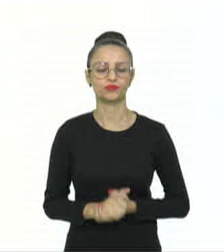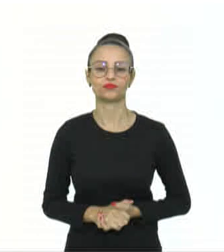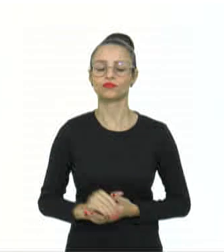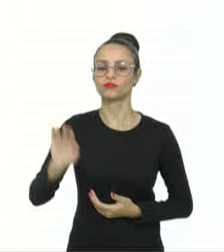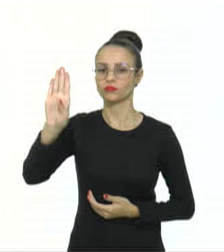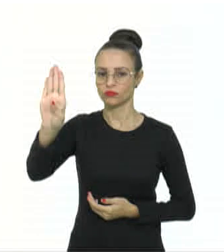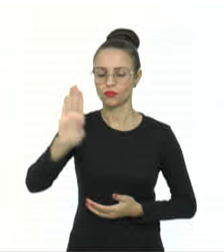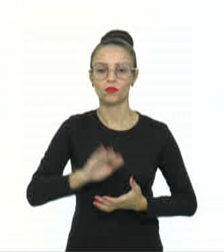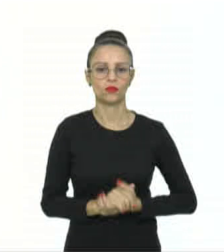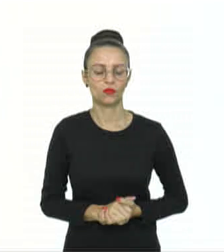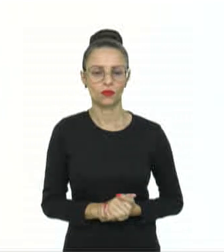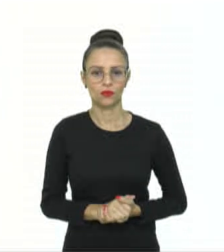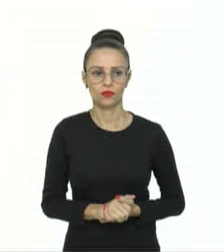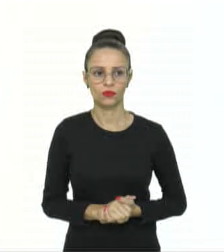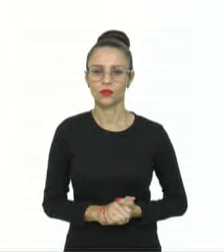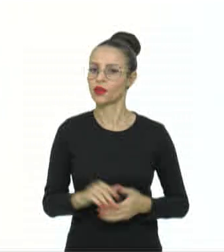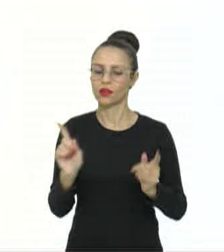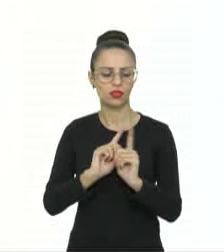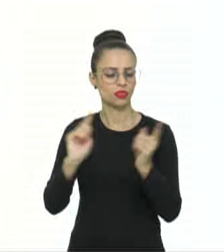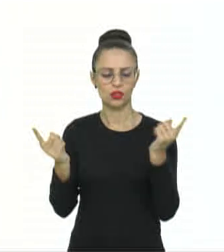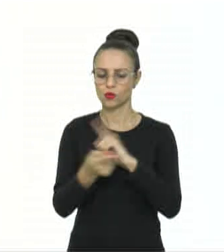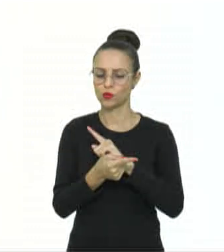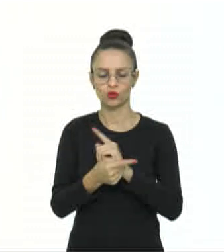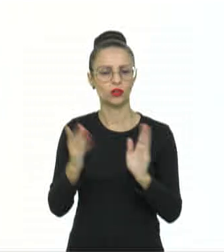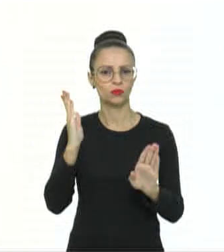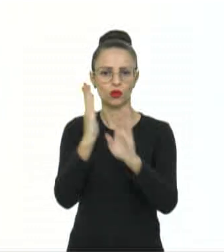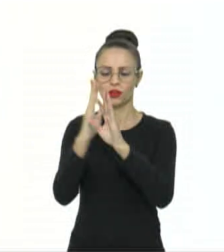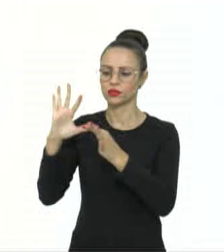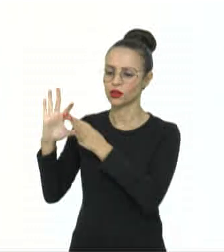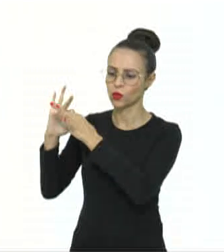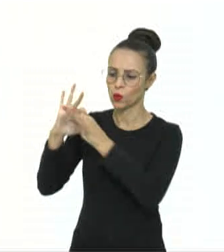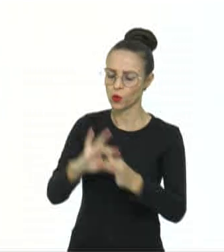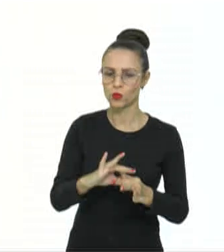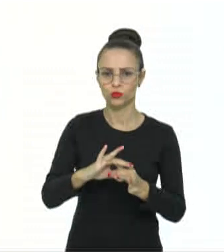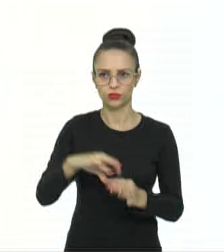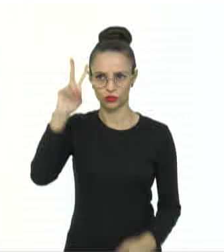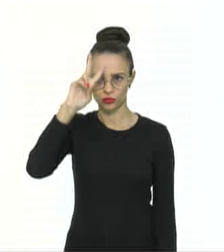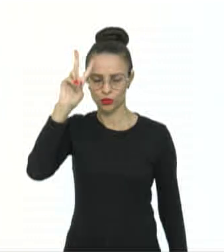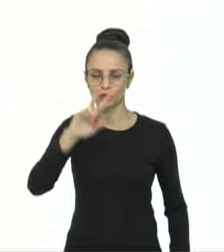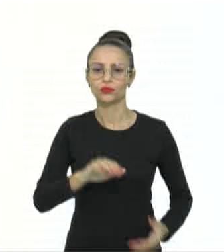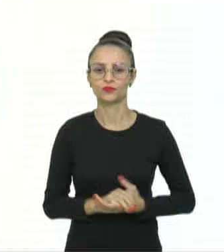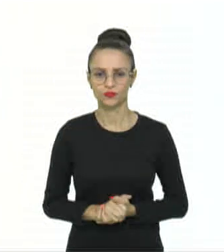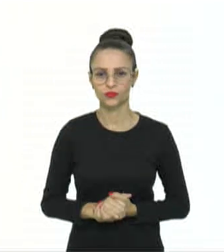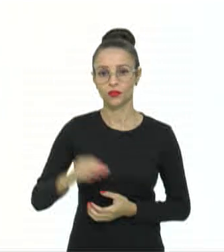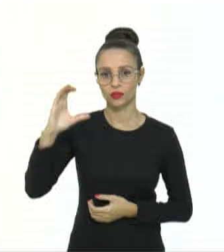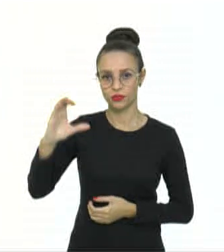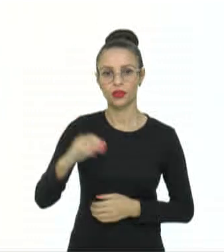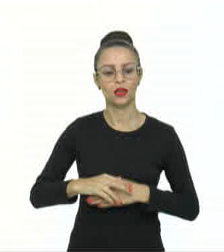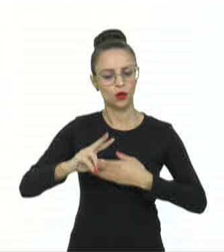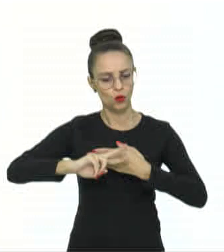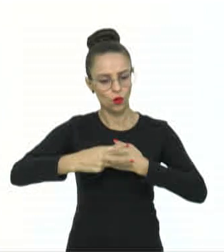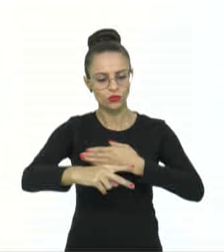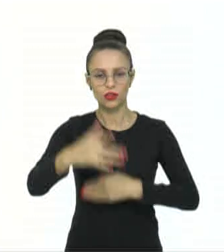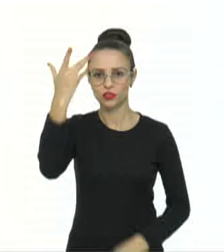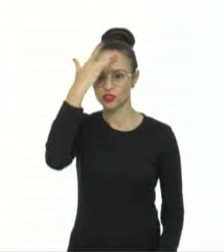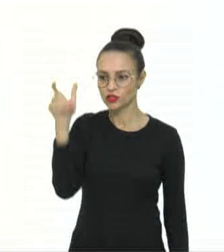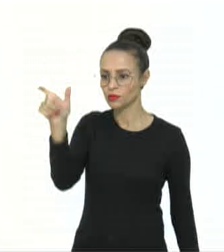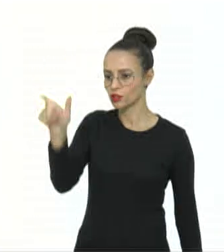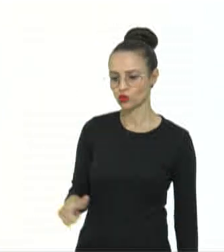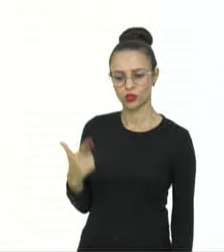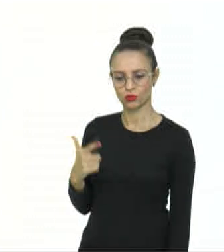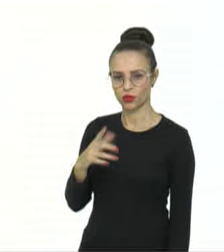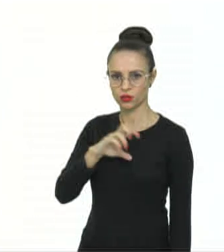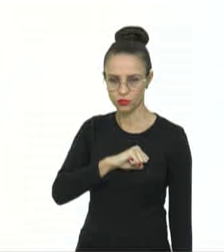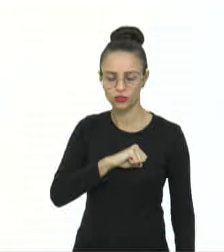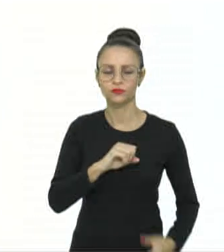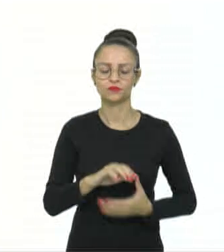Letra B, irreversível por contextos históricos. Letra C, consequência de pessoas mal amadas.